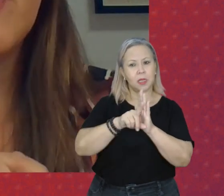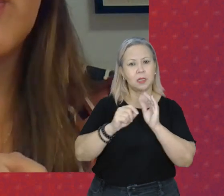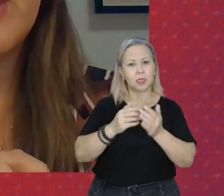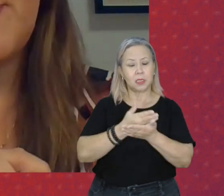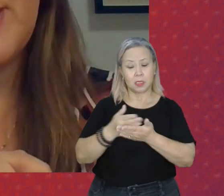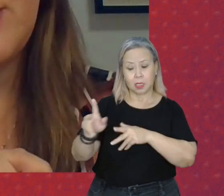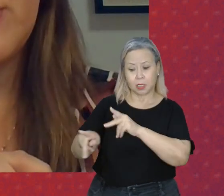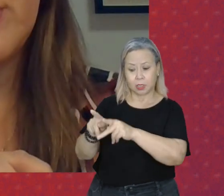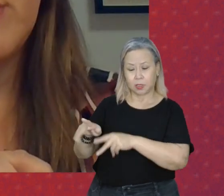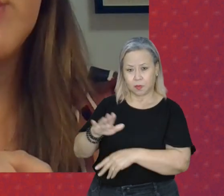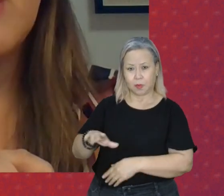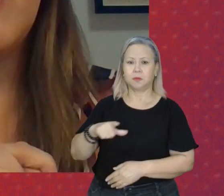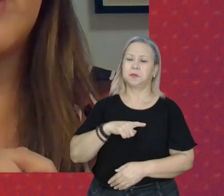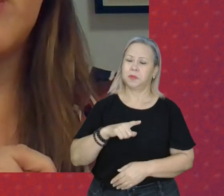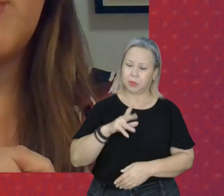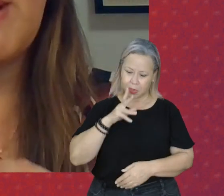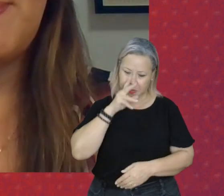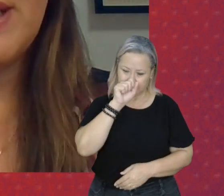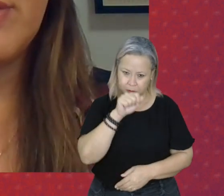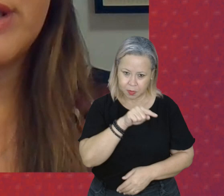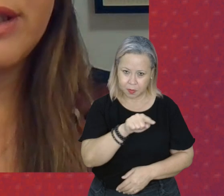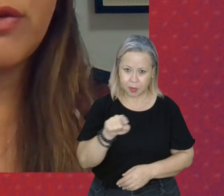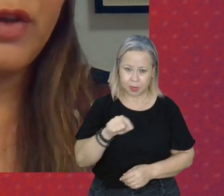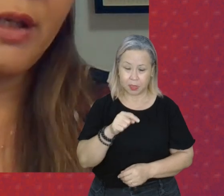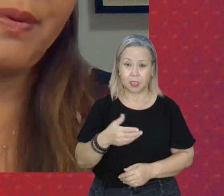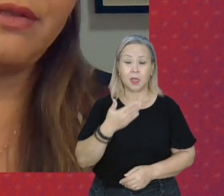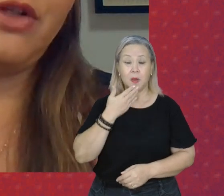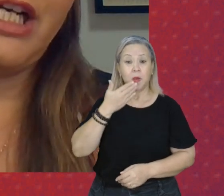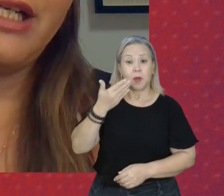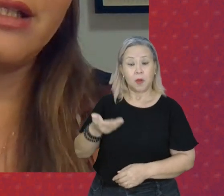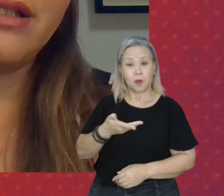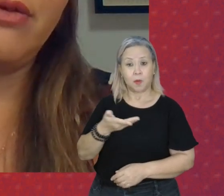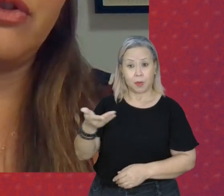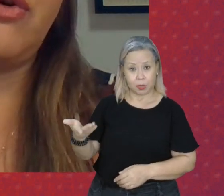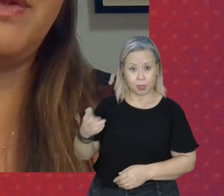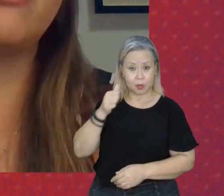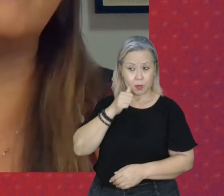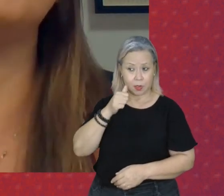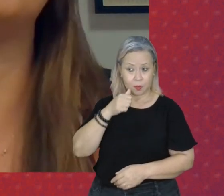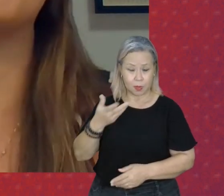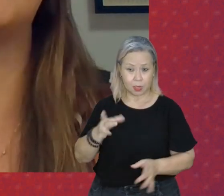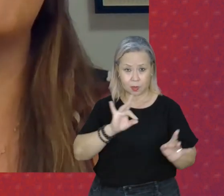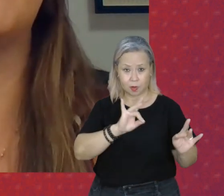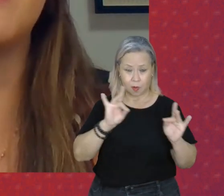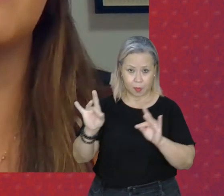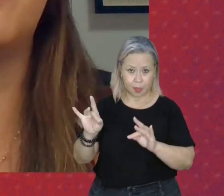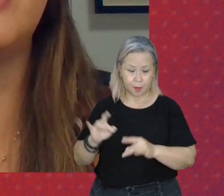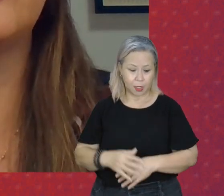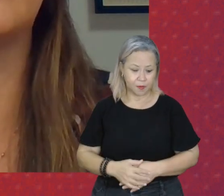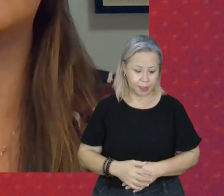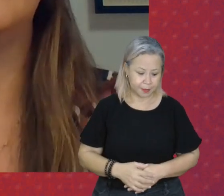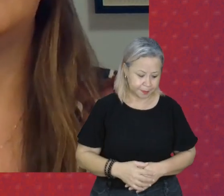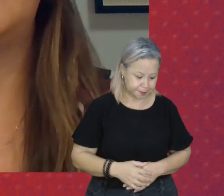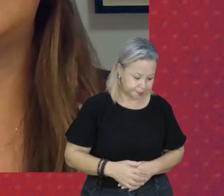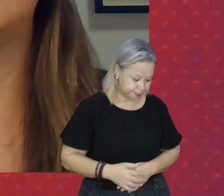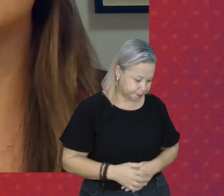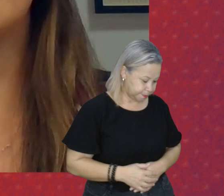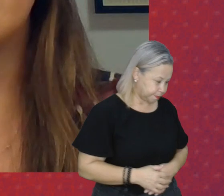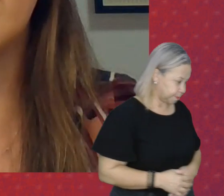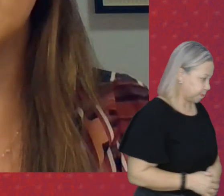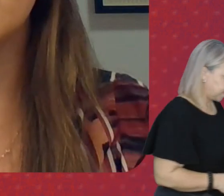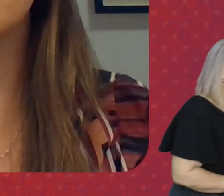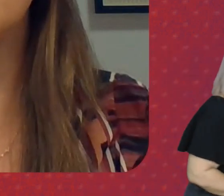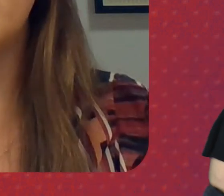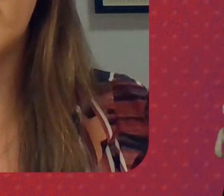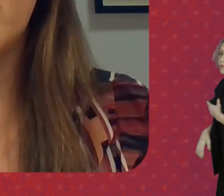A gente tem força para isso. Então, o meu apelo aqui, que fica para as mulheres que estão nos acompanhando, como vamos participar mais da política,